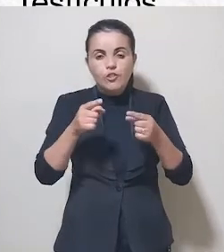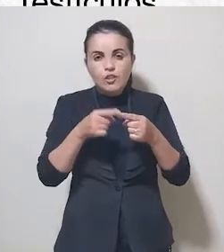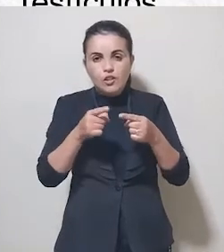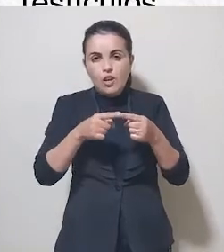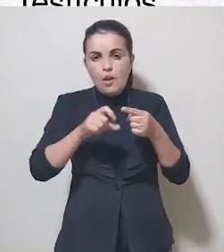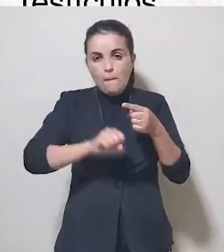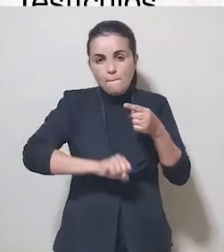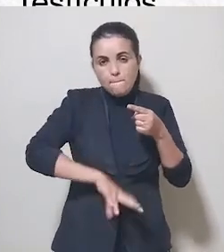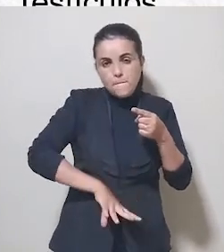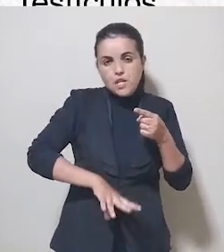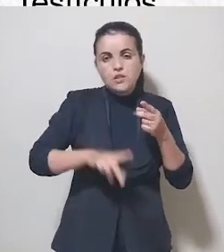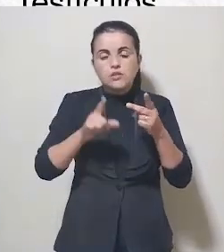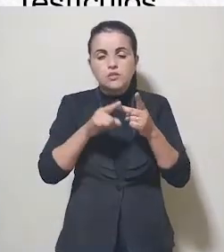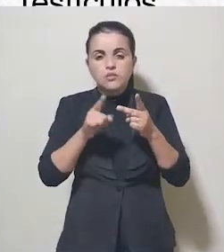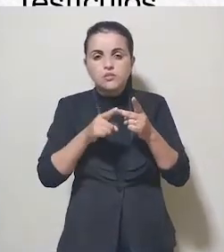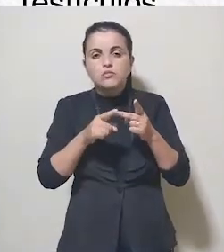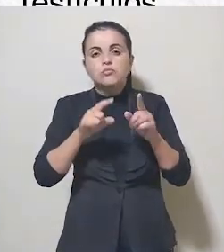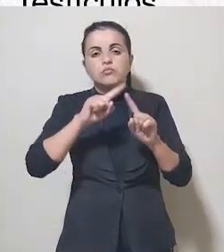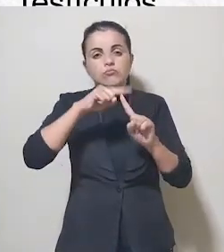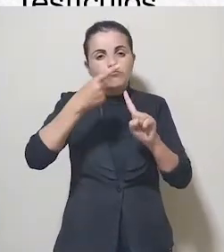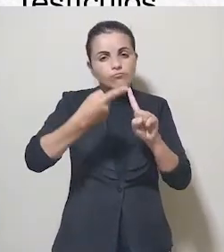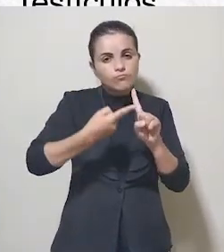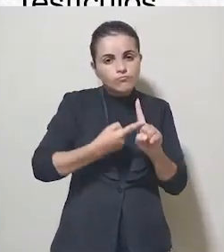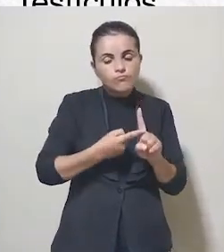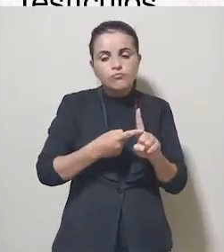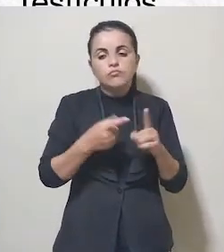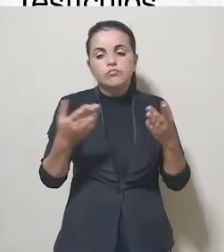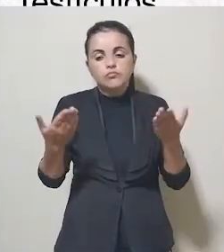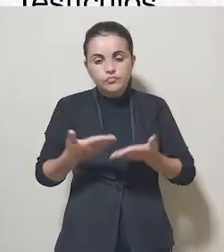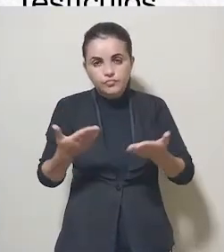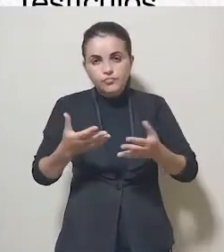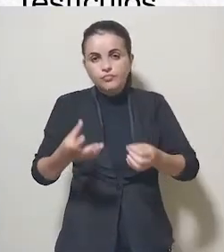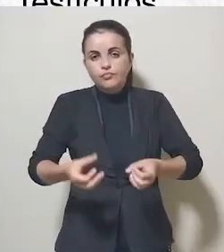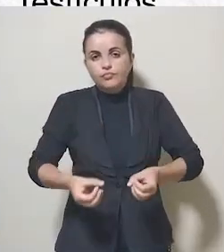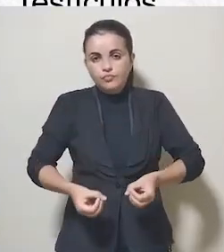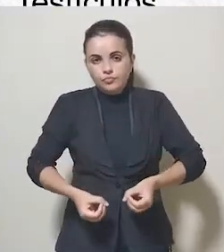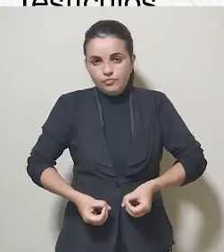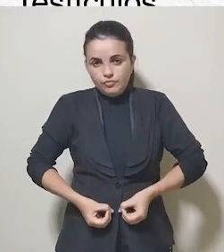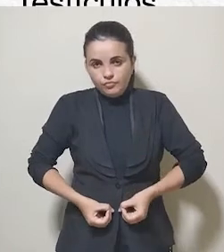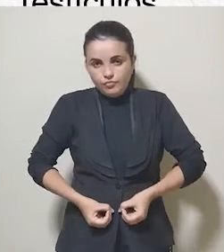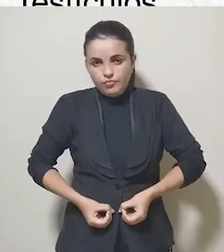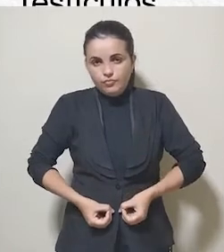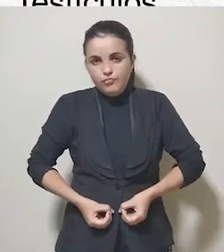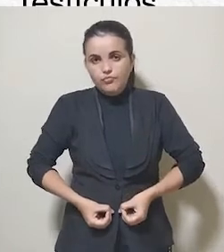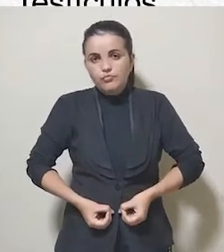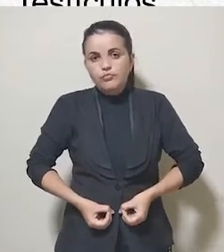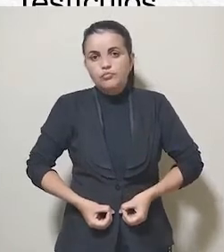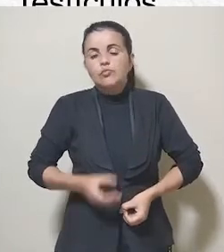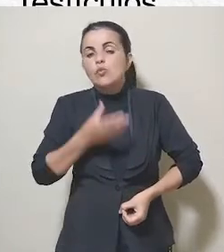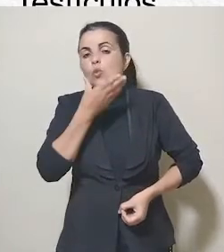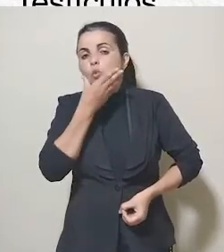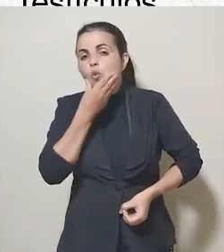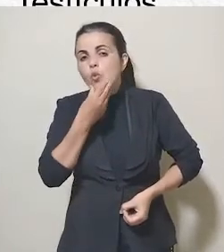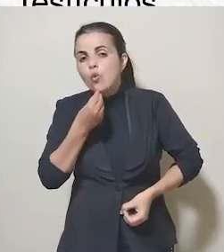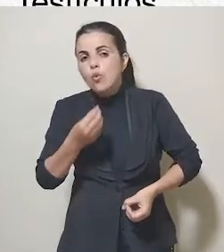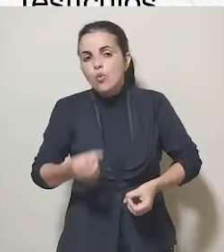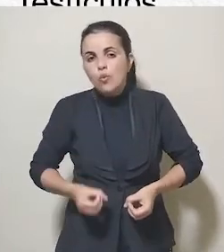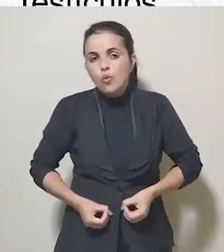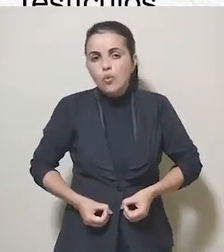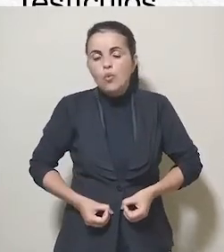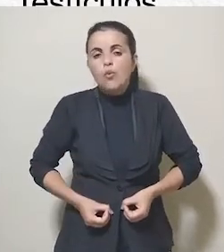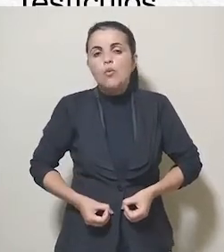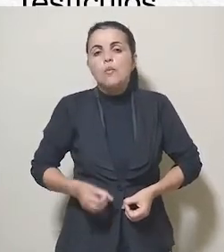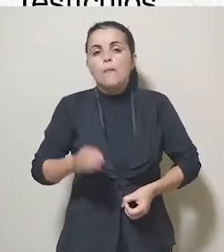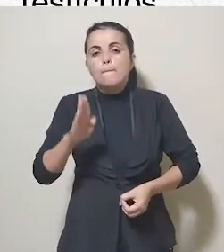os órgãos sexuais masculinos eles são formados principalmente, de modo geral, né, os órgãos íntimos dos homens são formados por